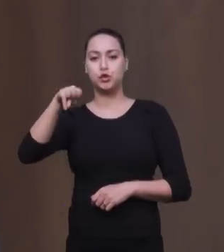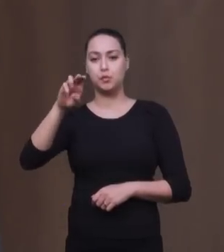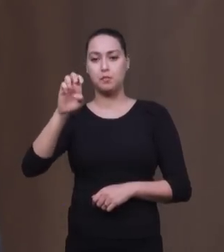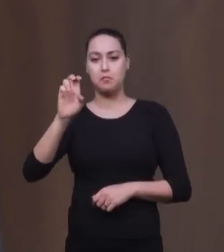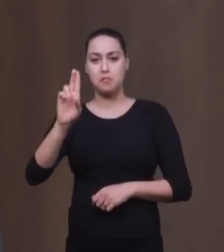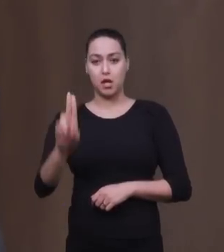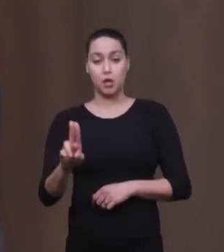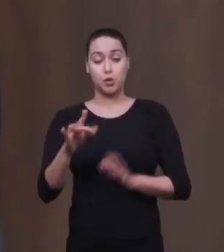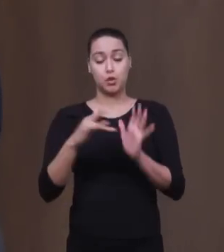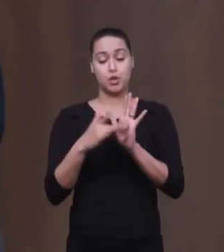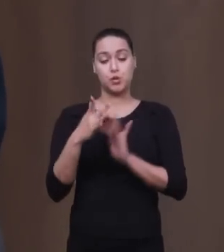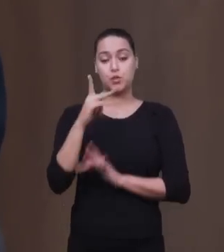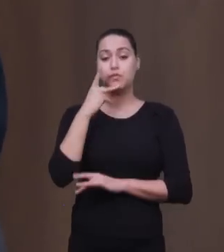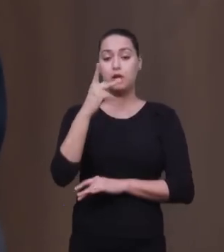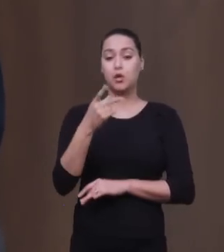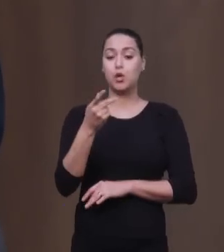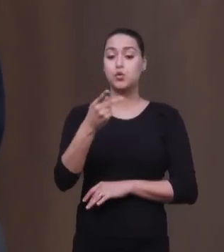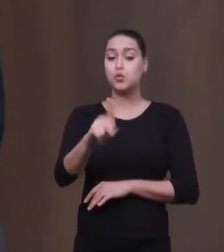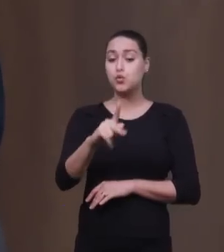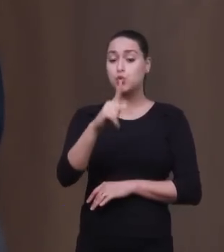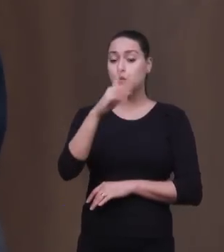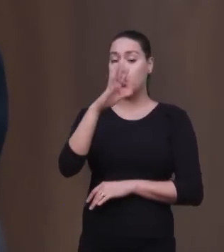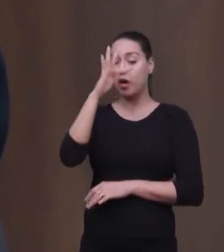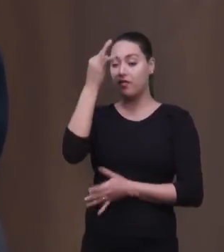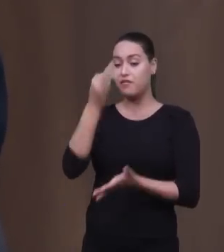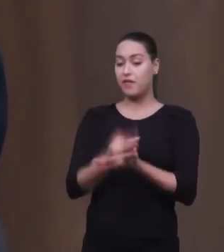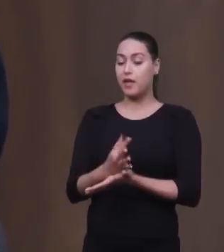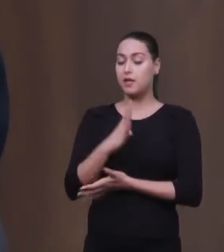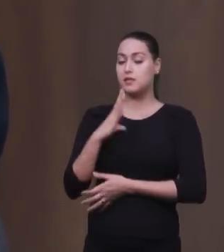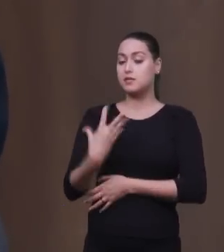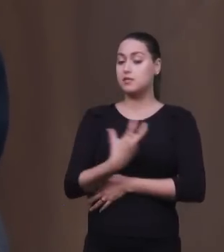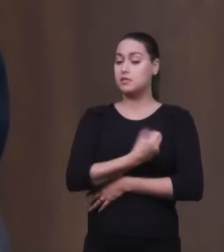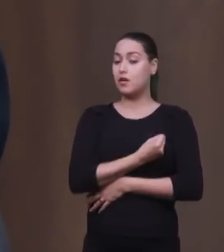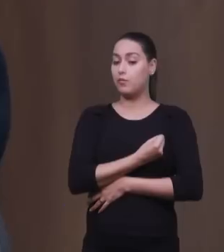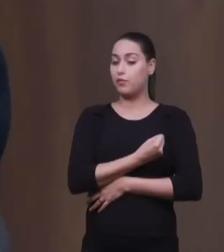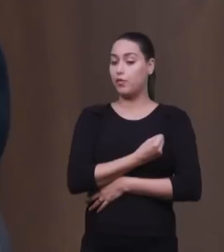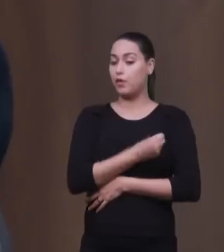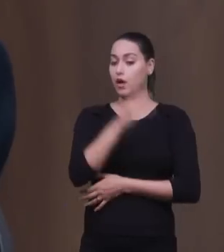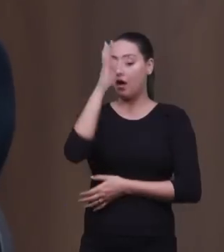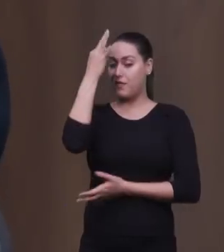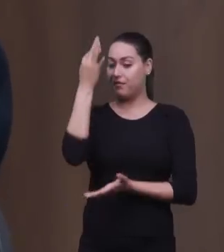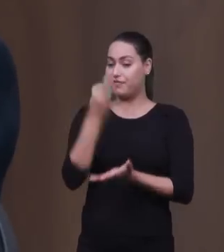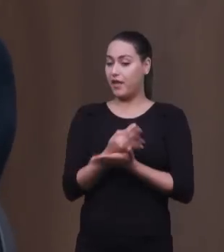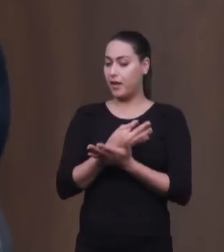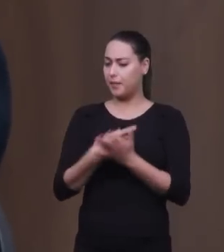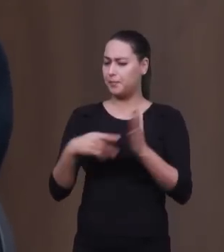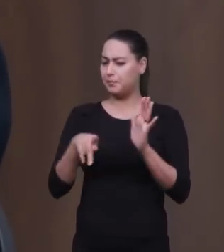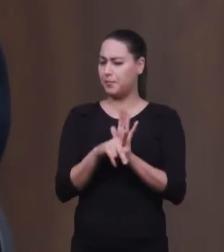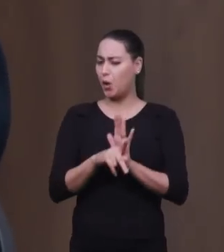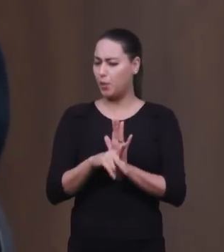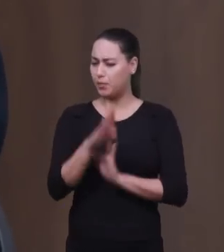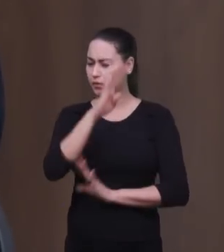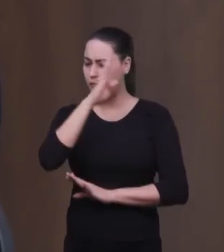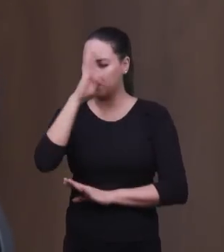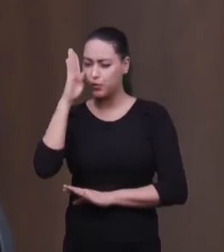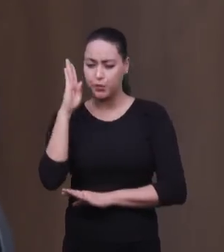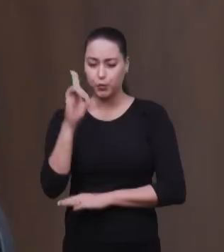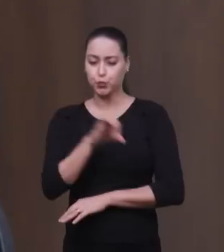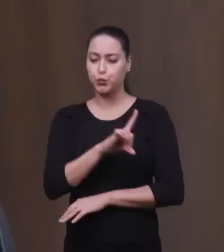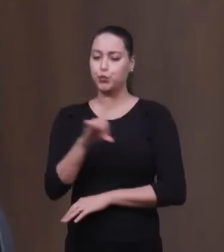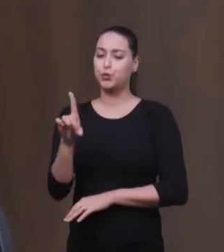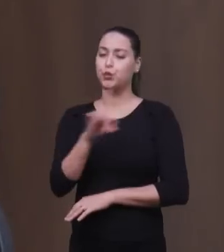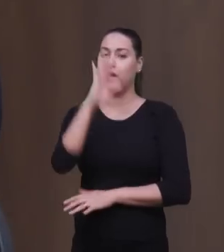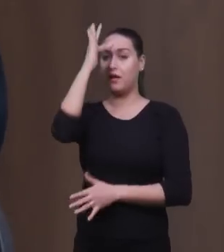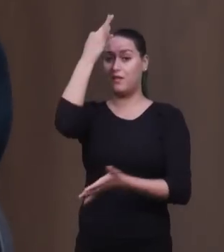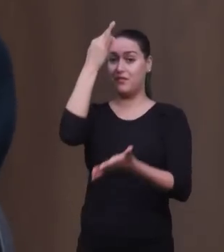para ele assim: a tua fé te salvou. Que fé era essa? Essa fé não era dele. Essa fé foi a